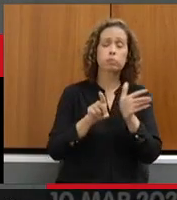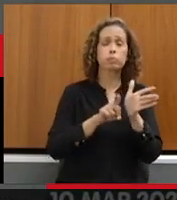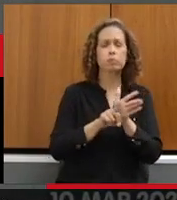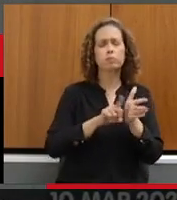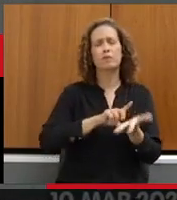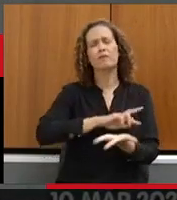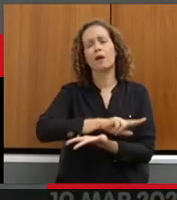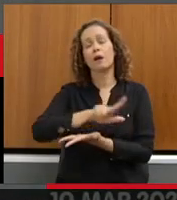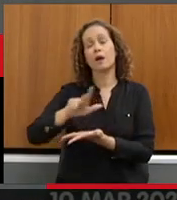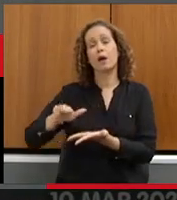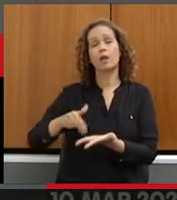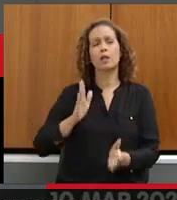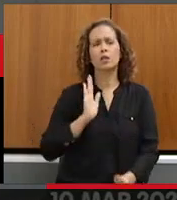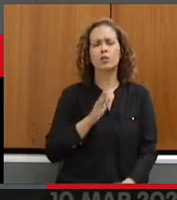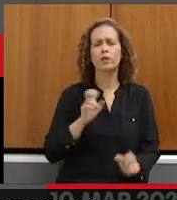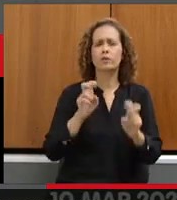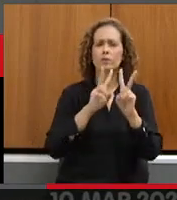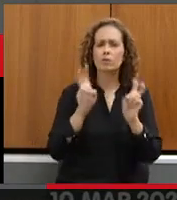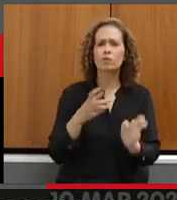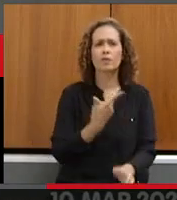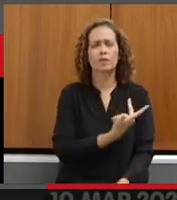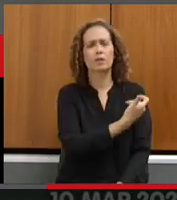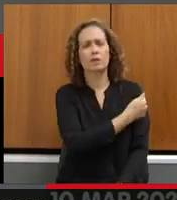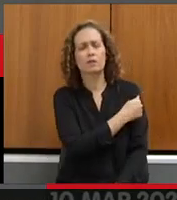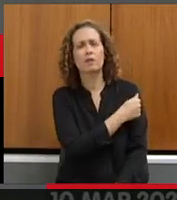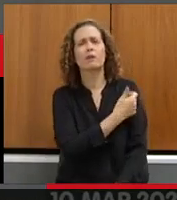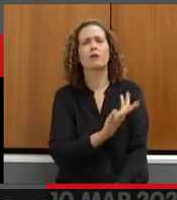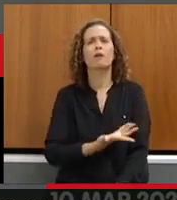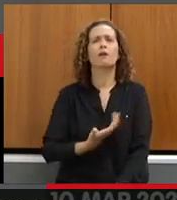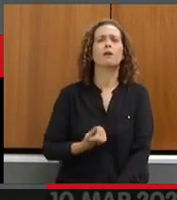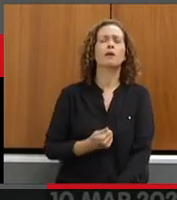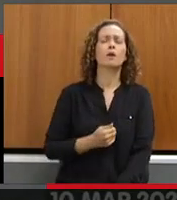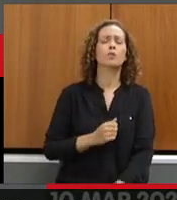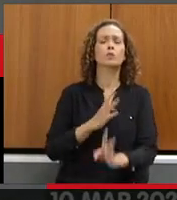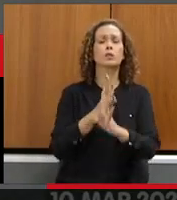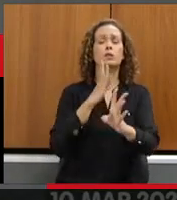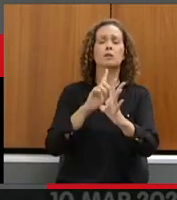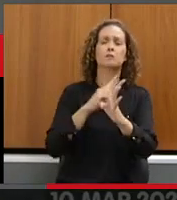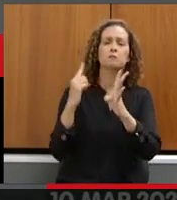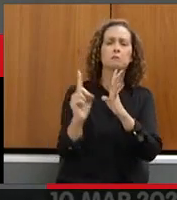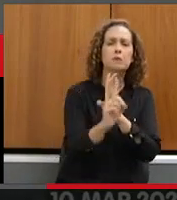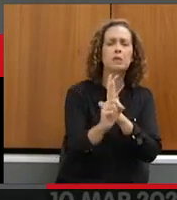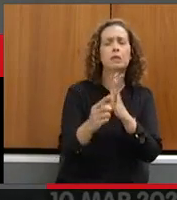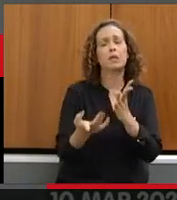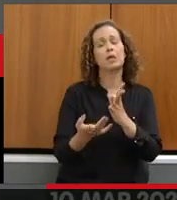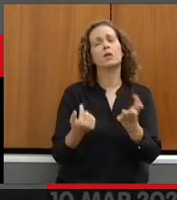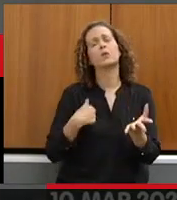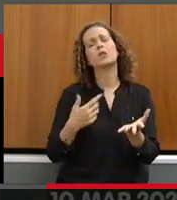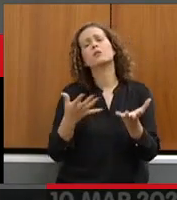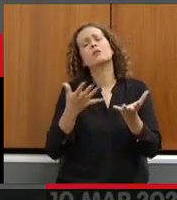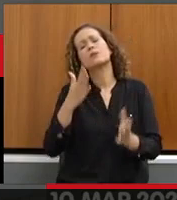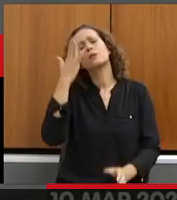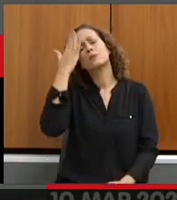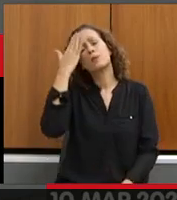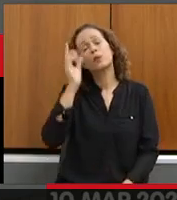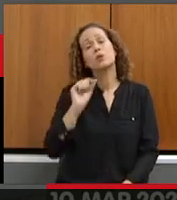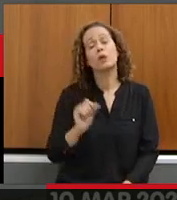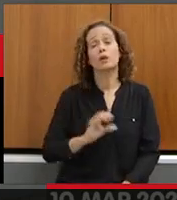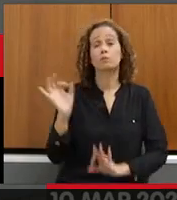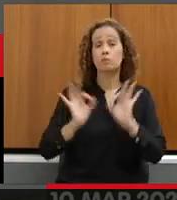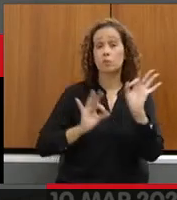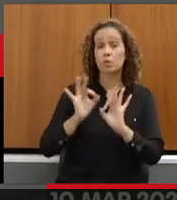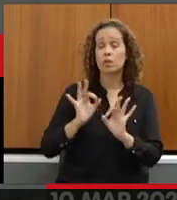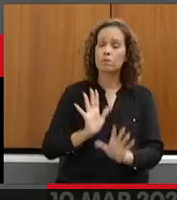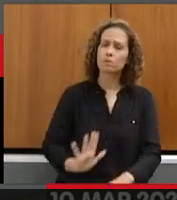sobre a questão se a vacinação da Secretaria de Saúde Clorofila ou não eu queria saber exatamente o Plano